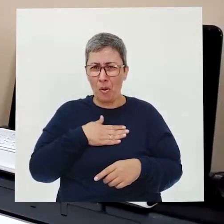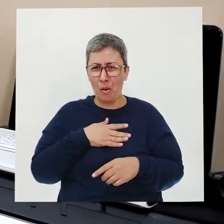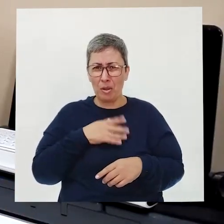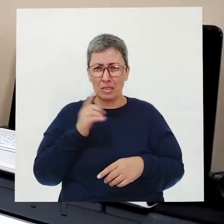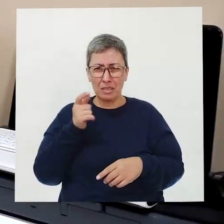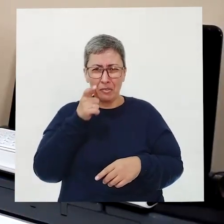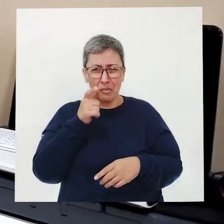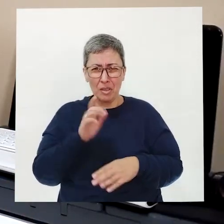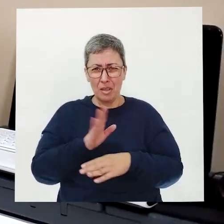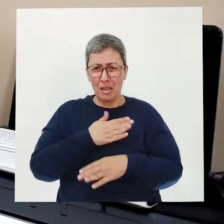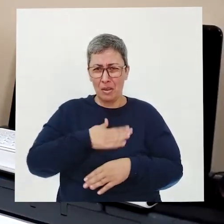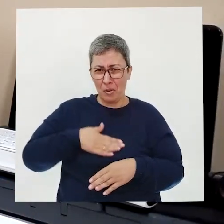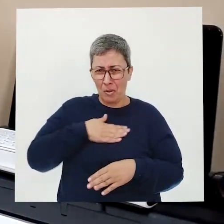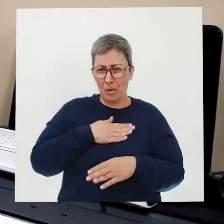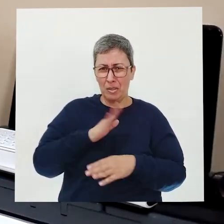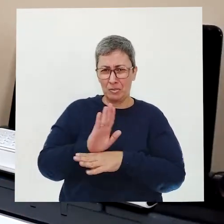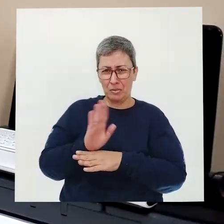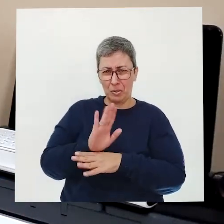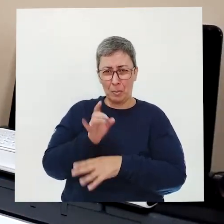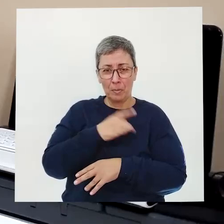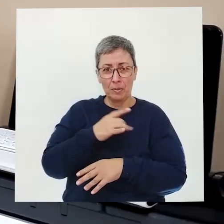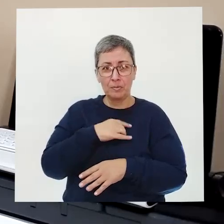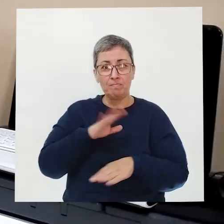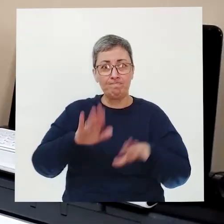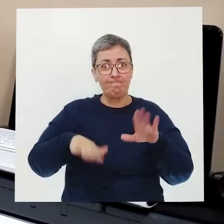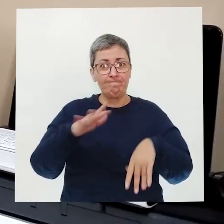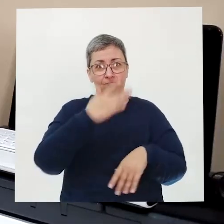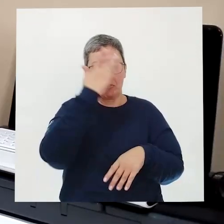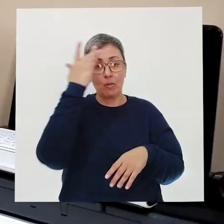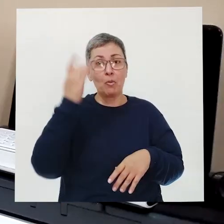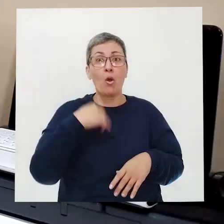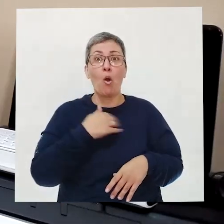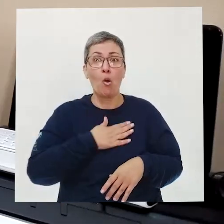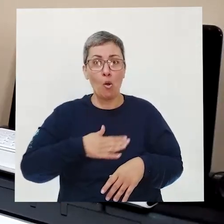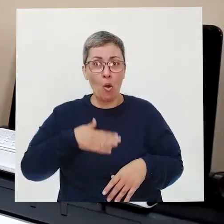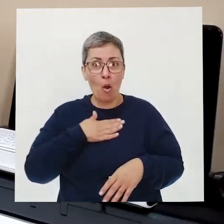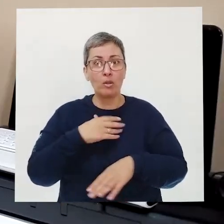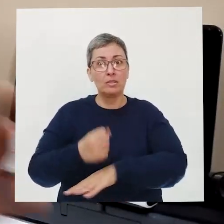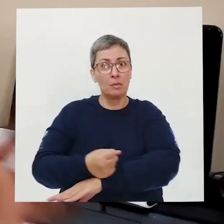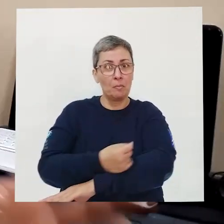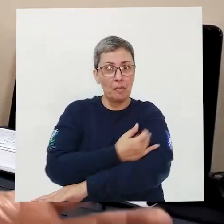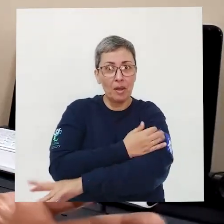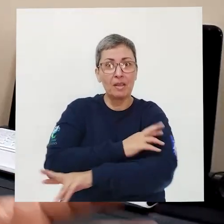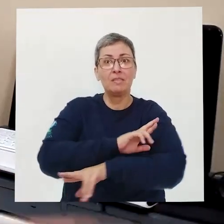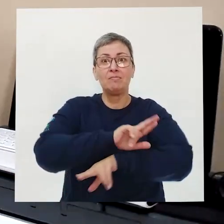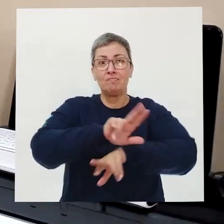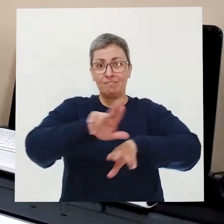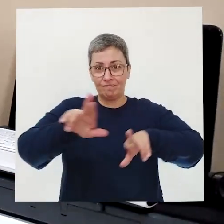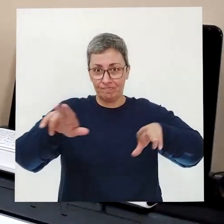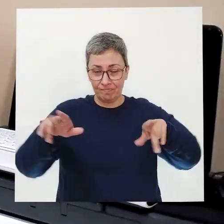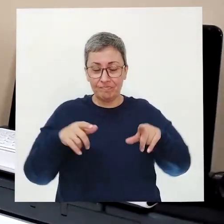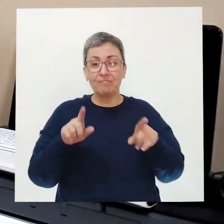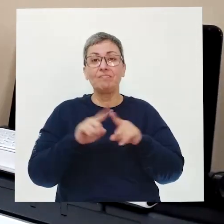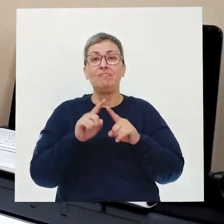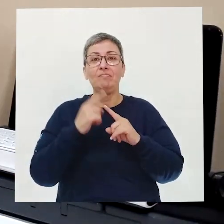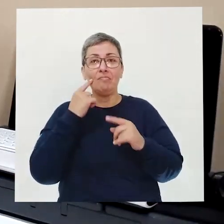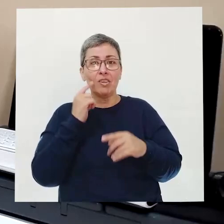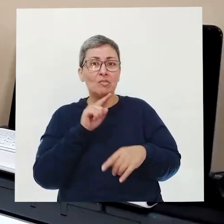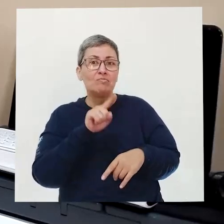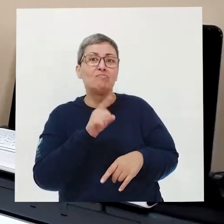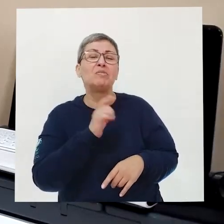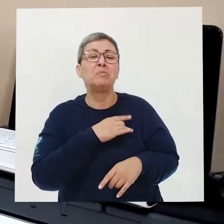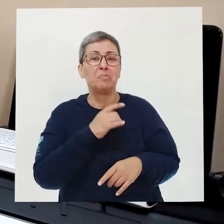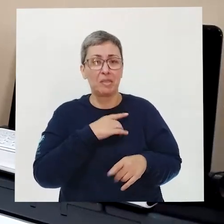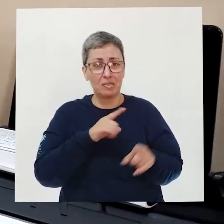tipos de filme? Algumas pessoas gostam de sentir emoções diferentes, né? E reagem ao